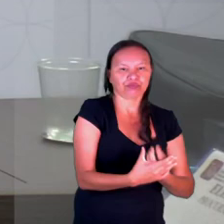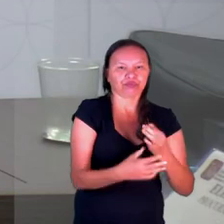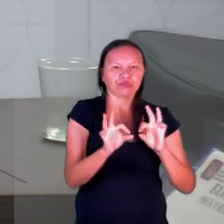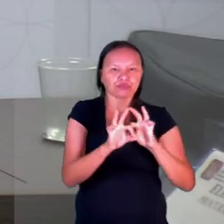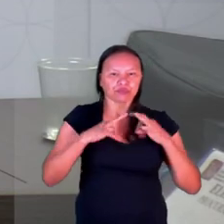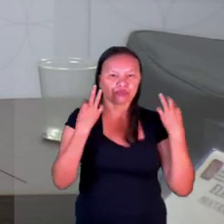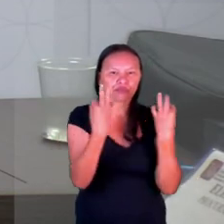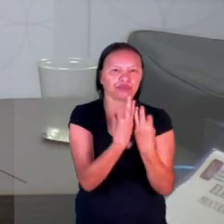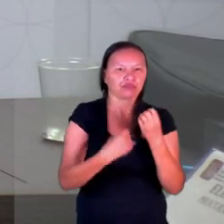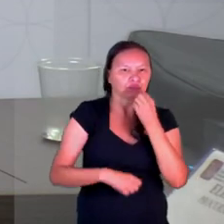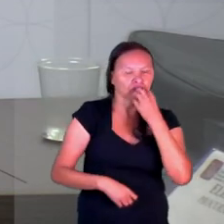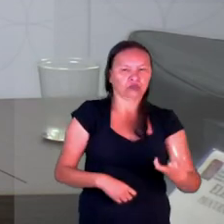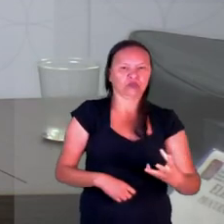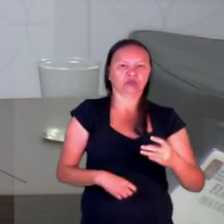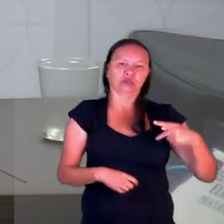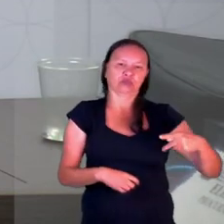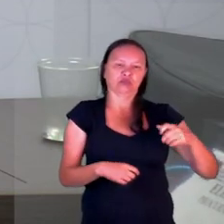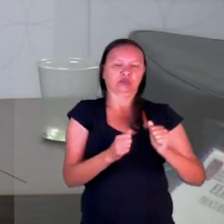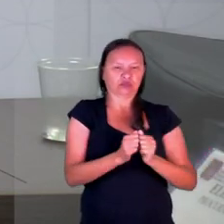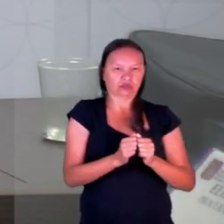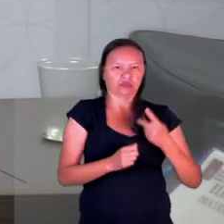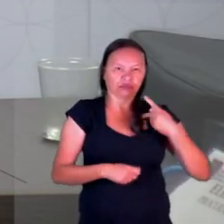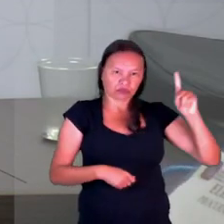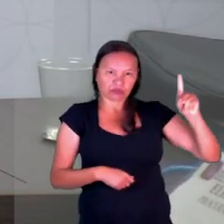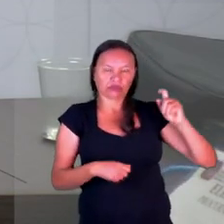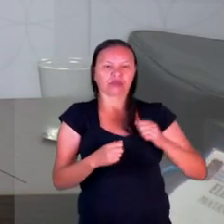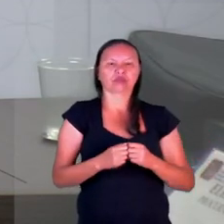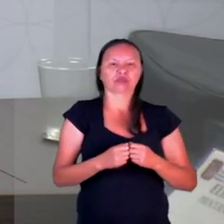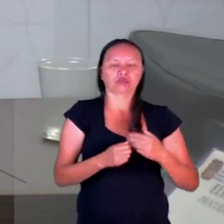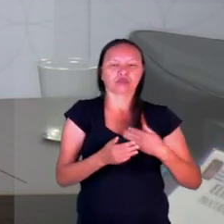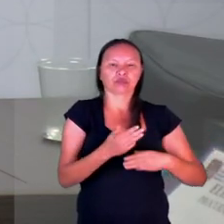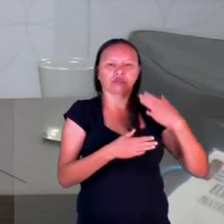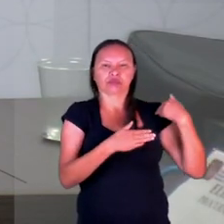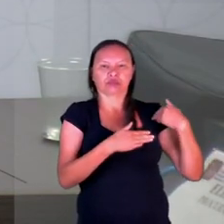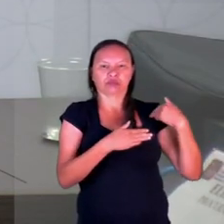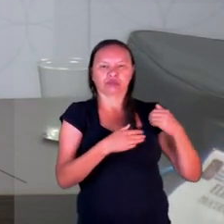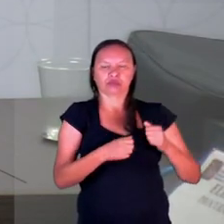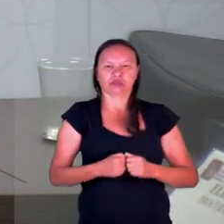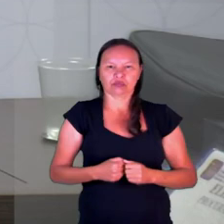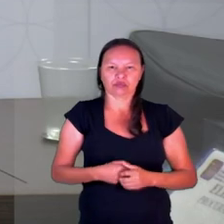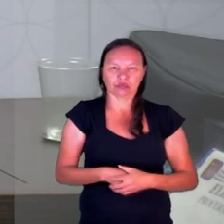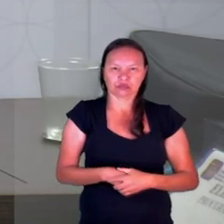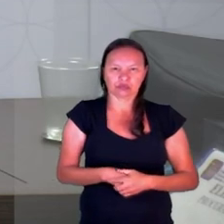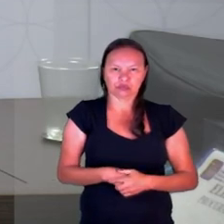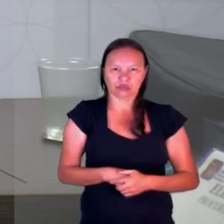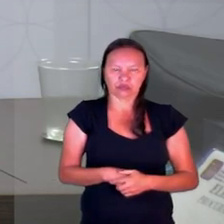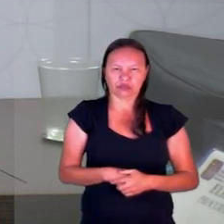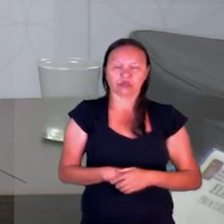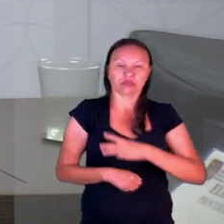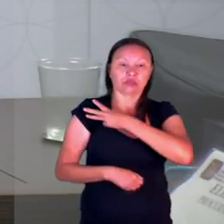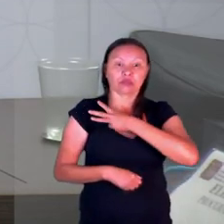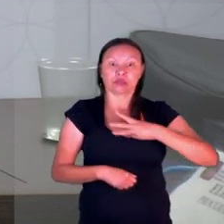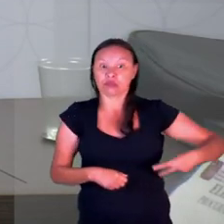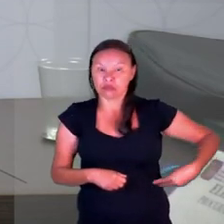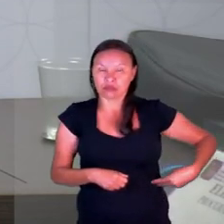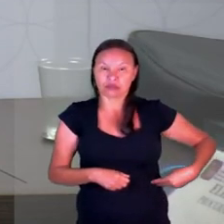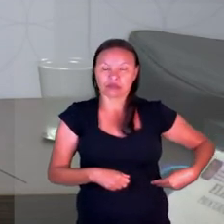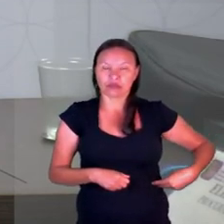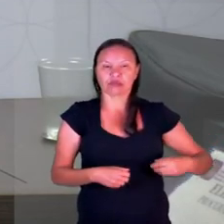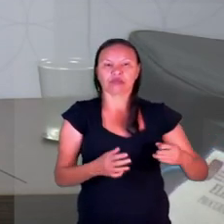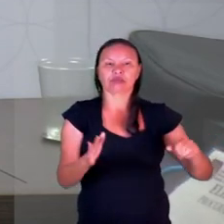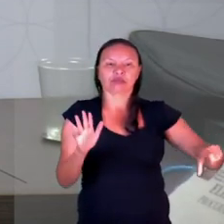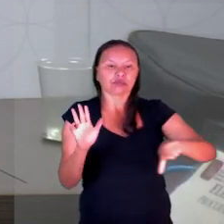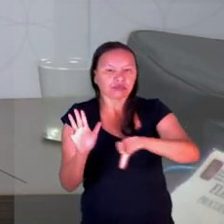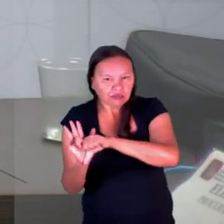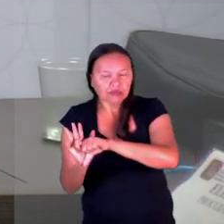bem Paulo Leivas sintetizou o outro lado da moeda infelizmente no ministério público é a criminalização